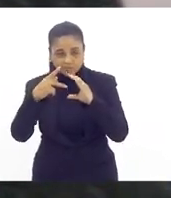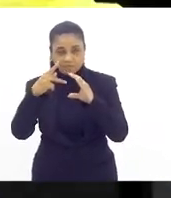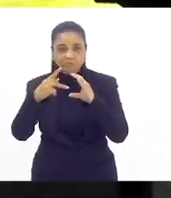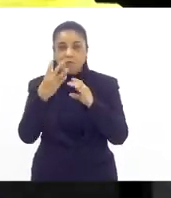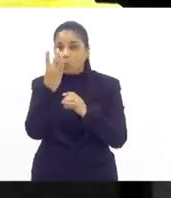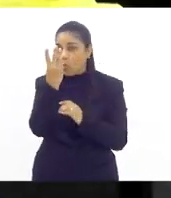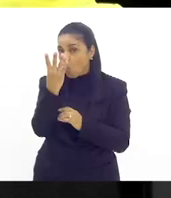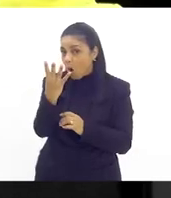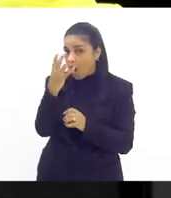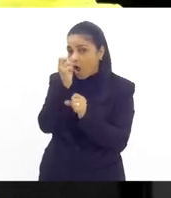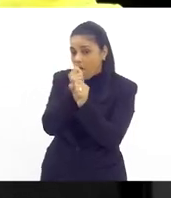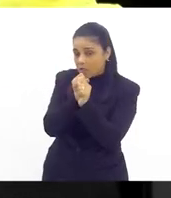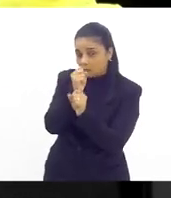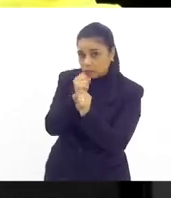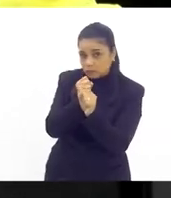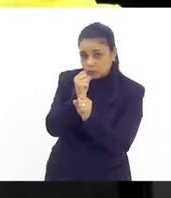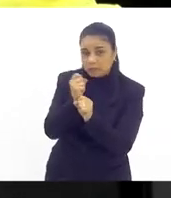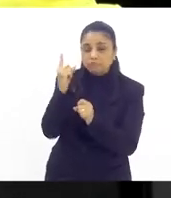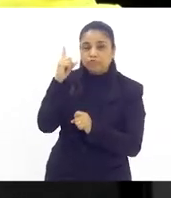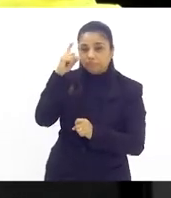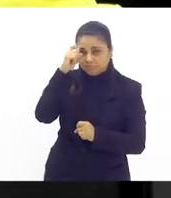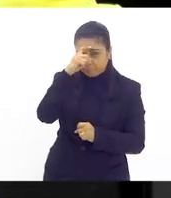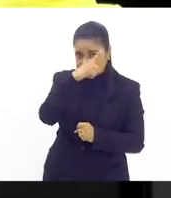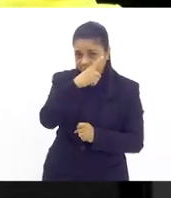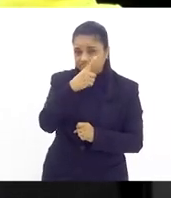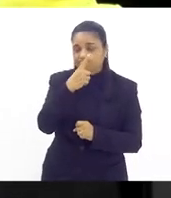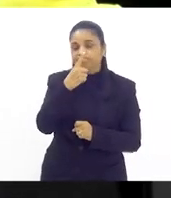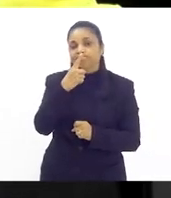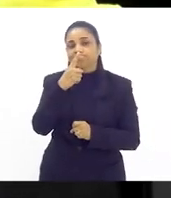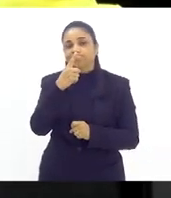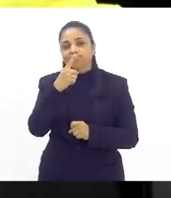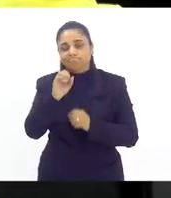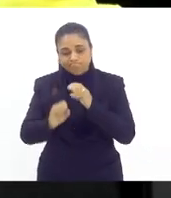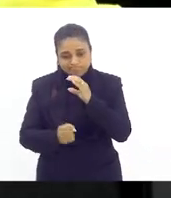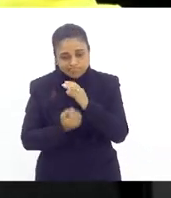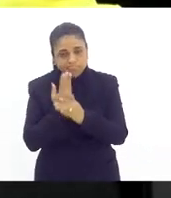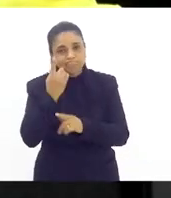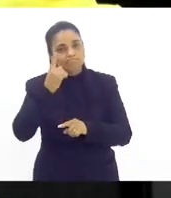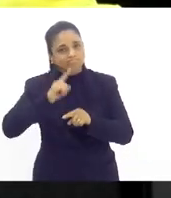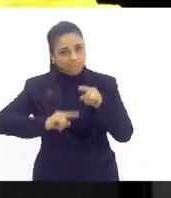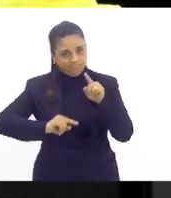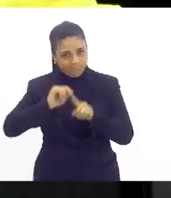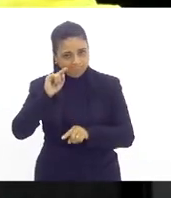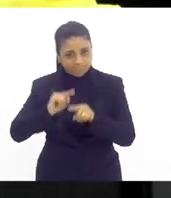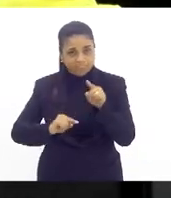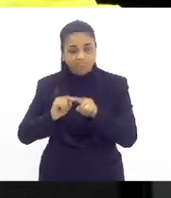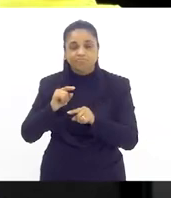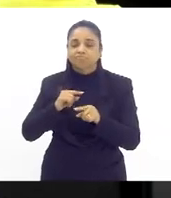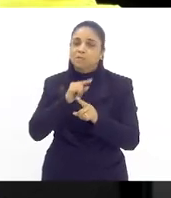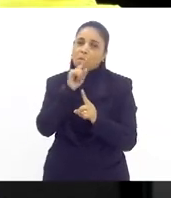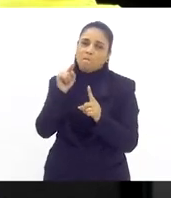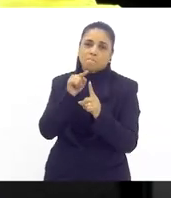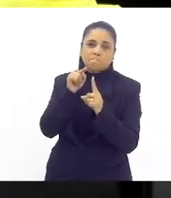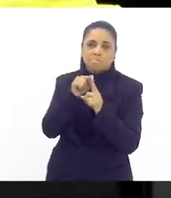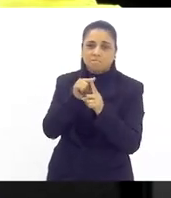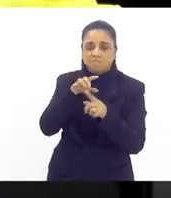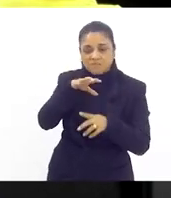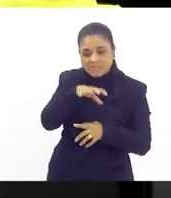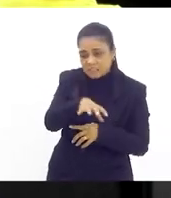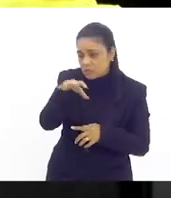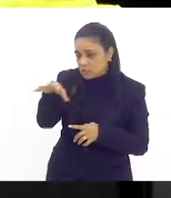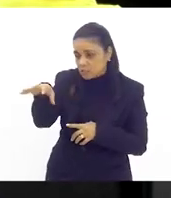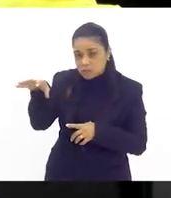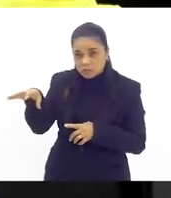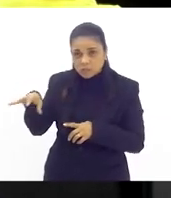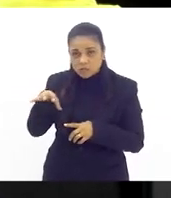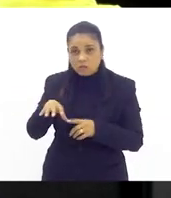quatro anos ou mais com muitas dificuldades de produção então é fundamental que a gente atinja todos os setores a gente tem